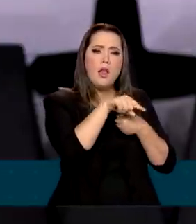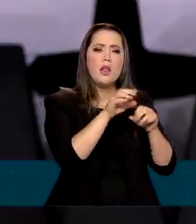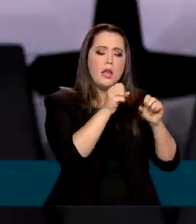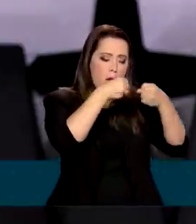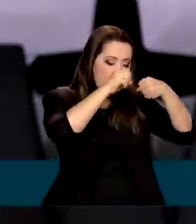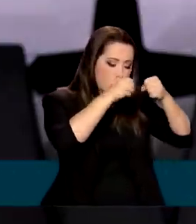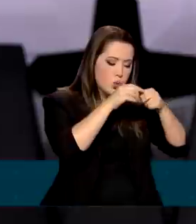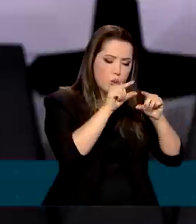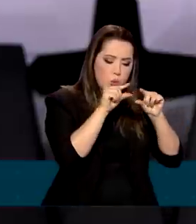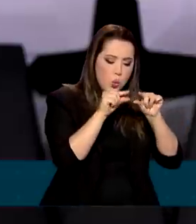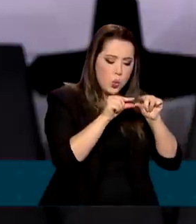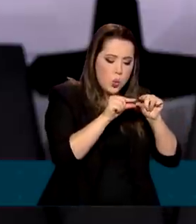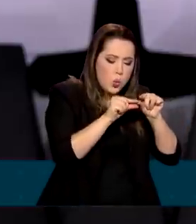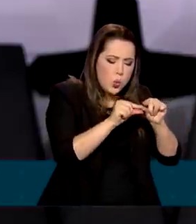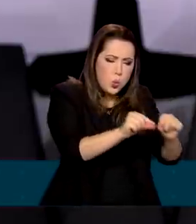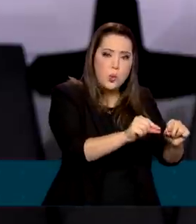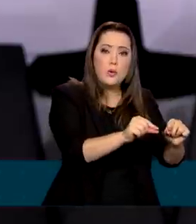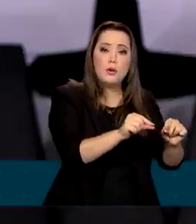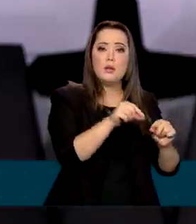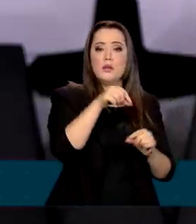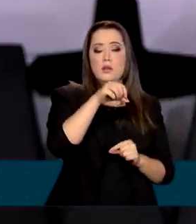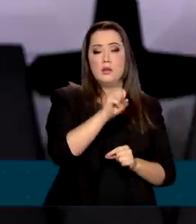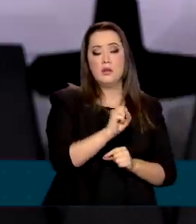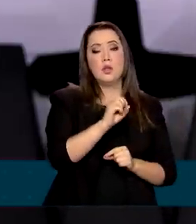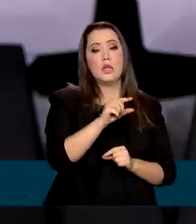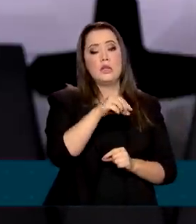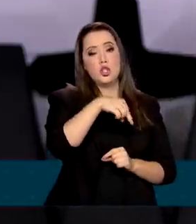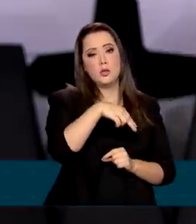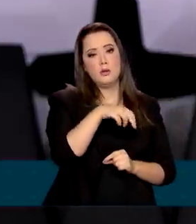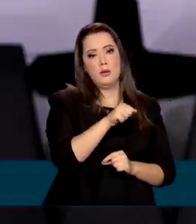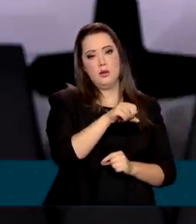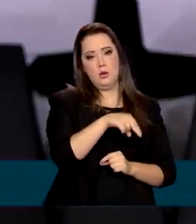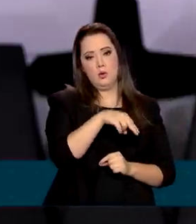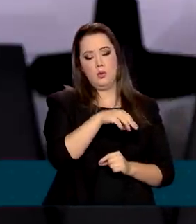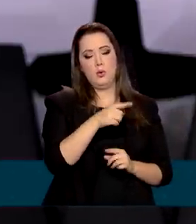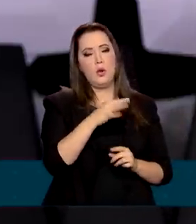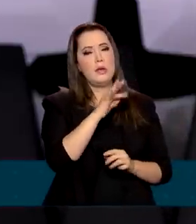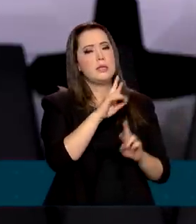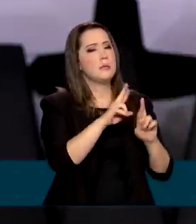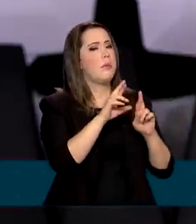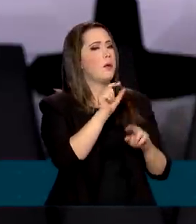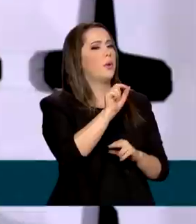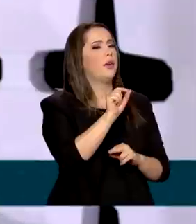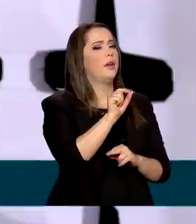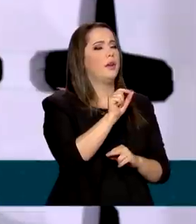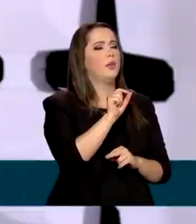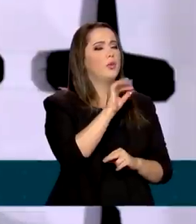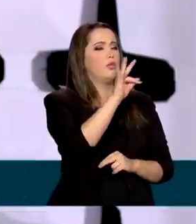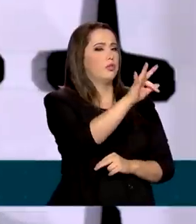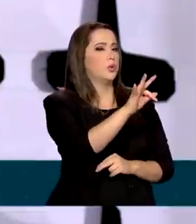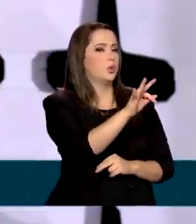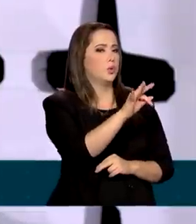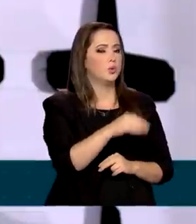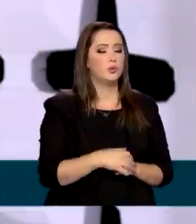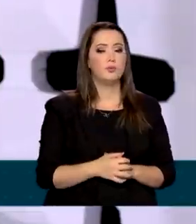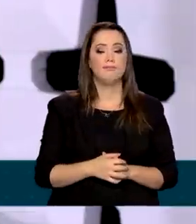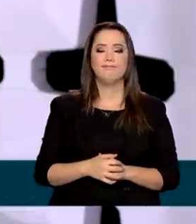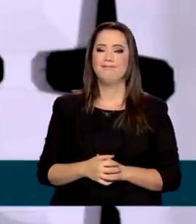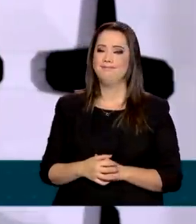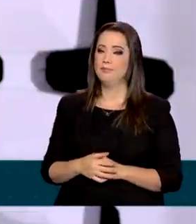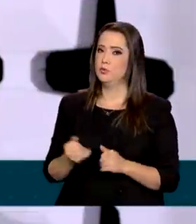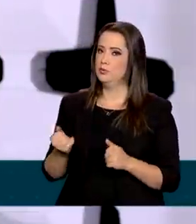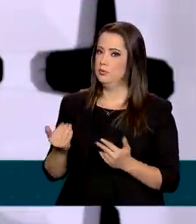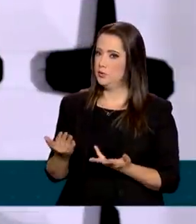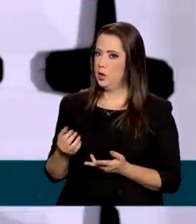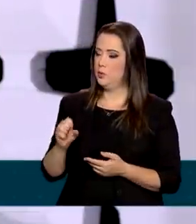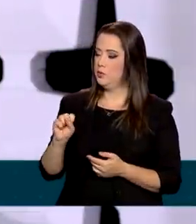analisa e quais os resultados esperados para os próximos anos a partir dessas pesquisas? Olha, o Sirius é um orgulho para todo